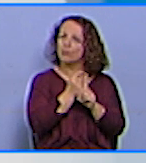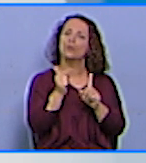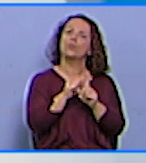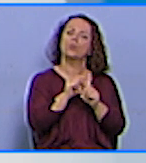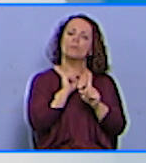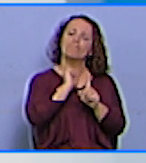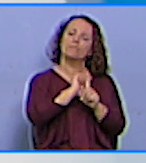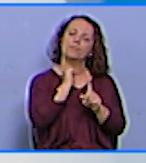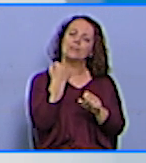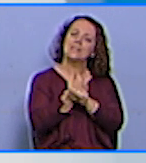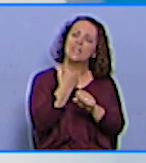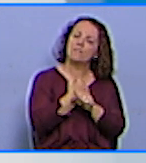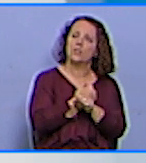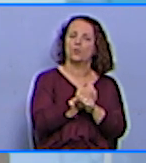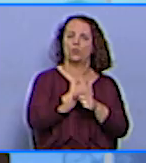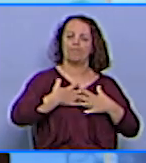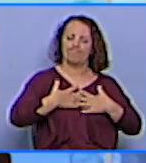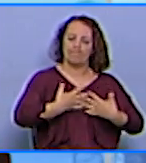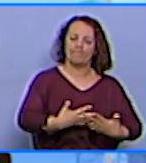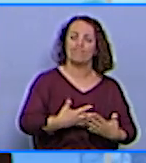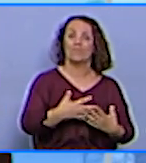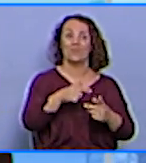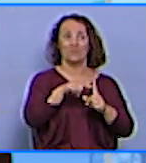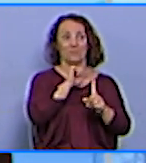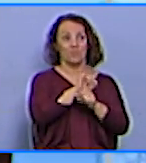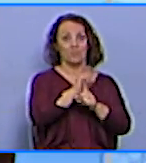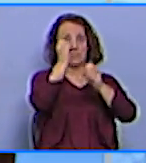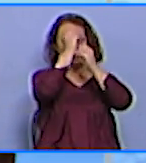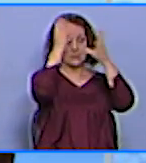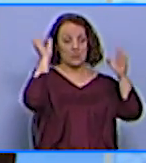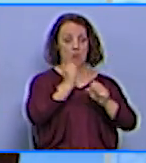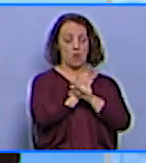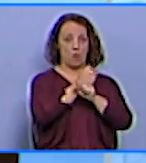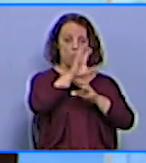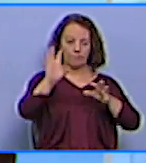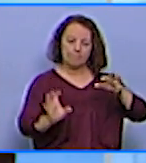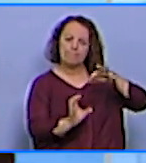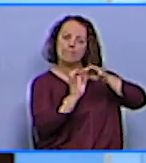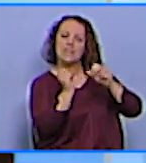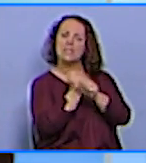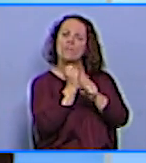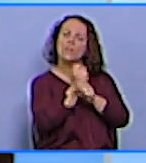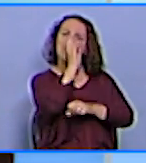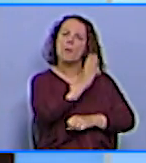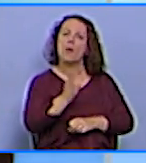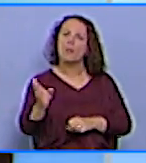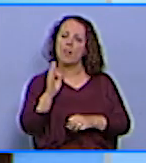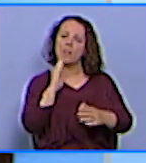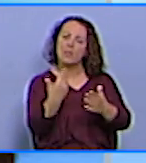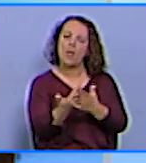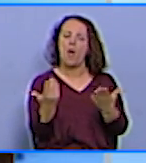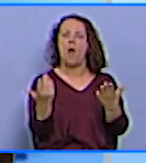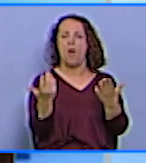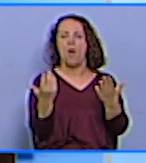tem. A sua missão até nasce exatamente deste serviço prático, para que os sacerdotes, os